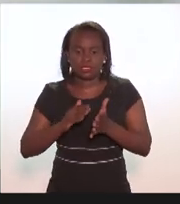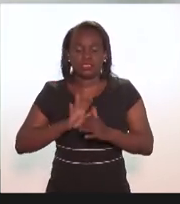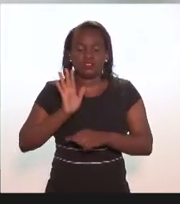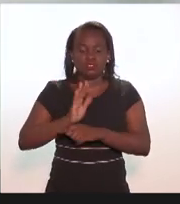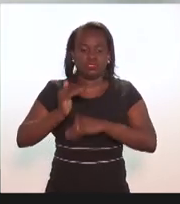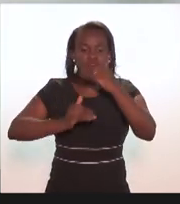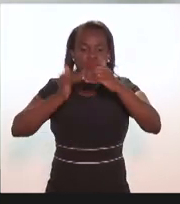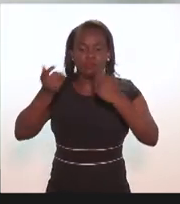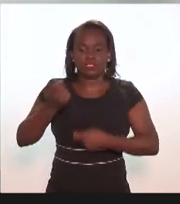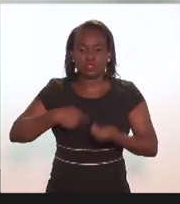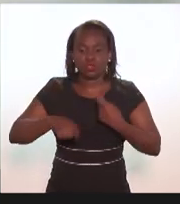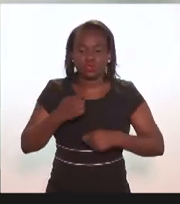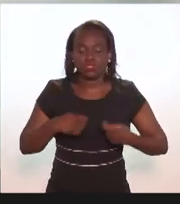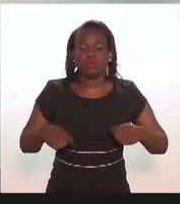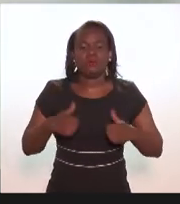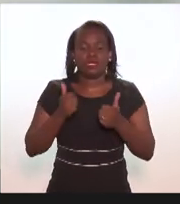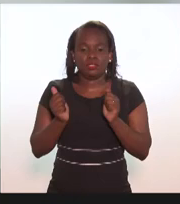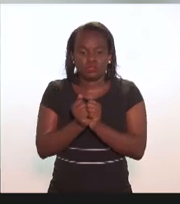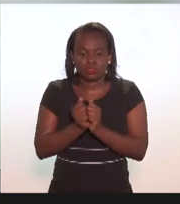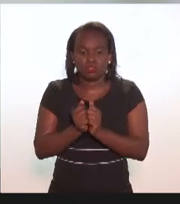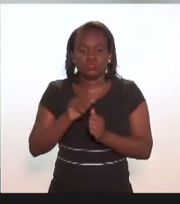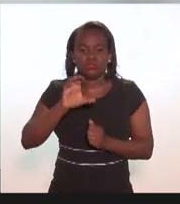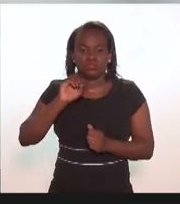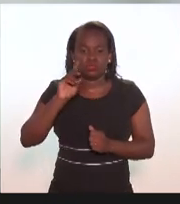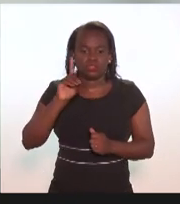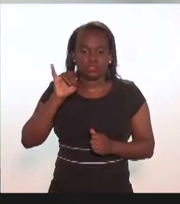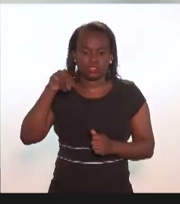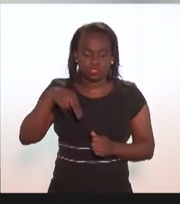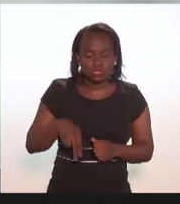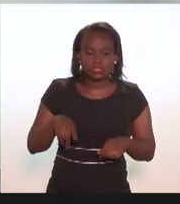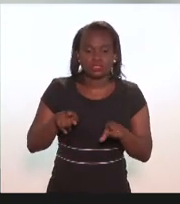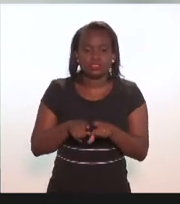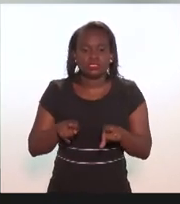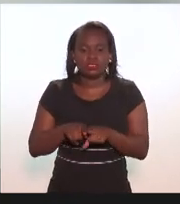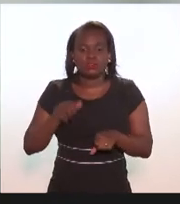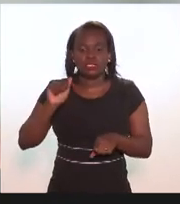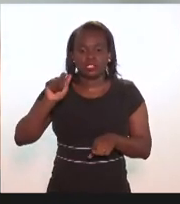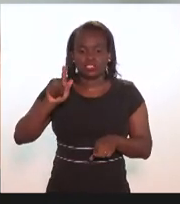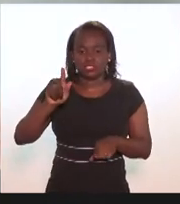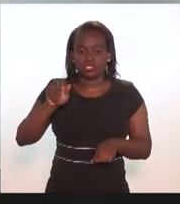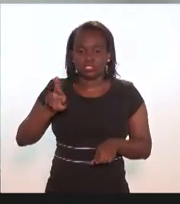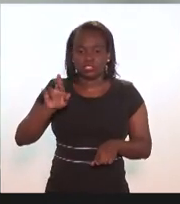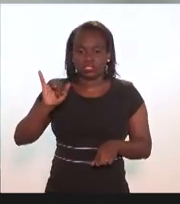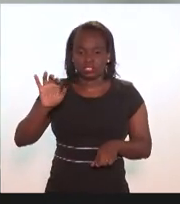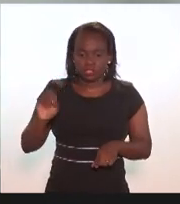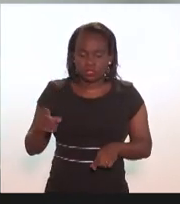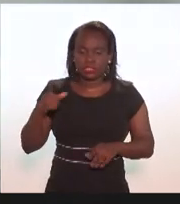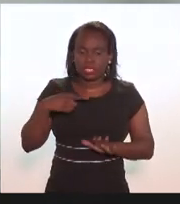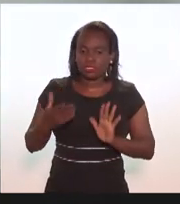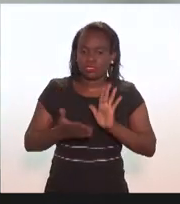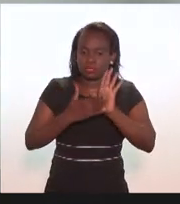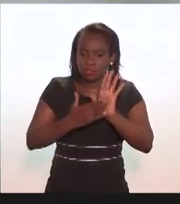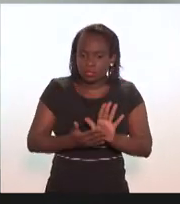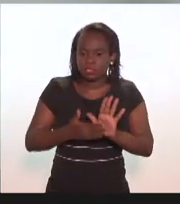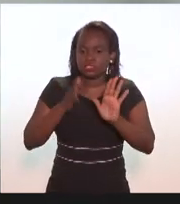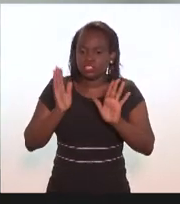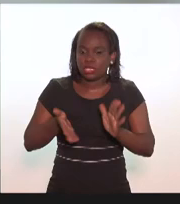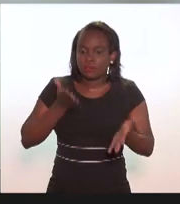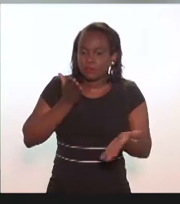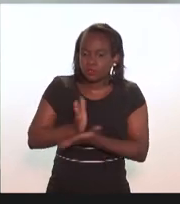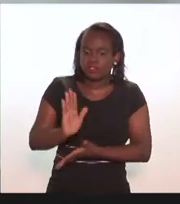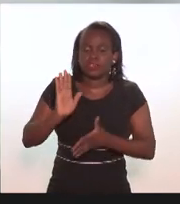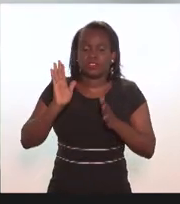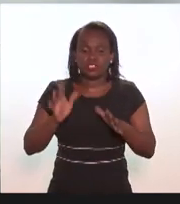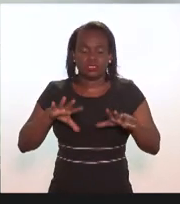Desenvolvimento Econômico, acompanhado da CODIM e da AGRIO, com a pauta já aprovada